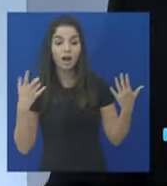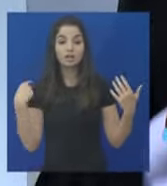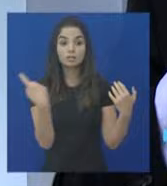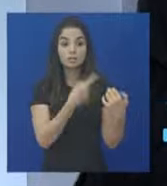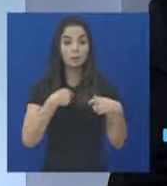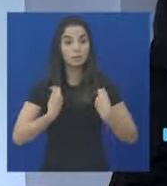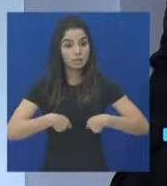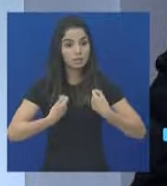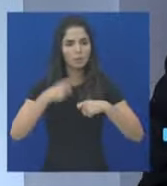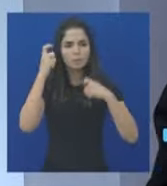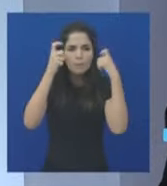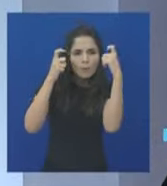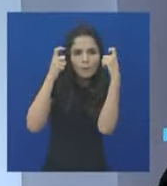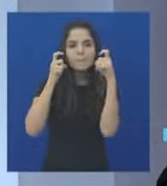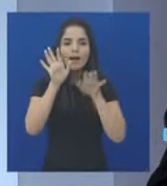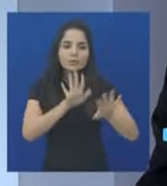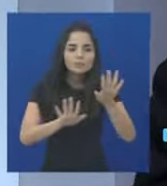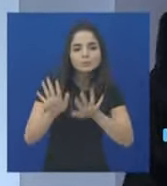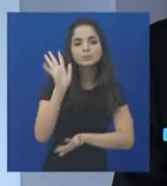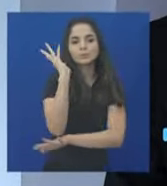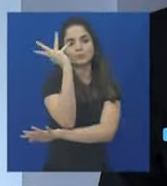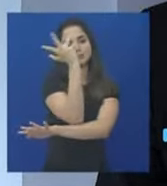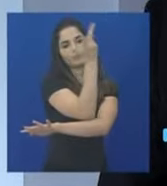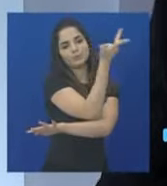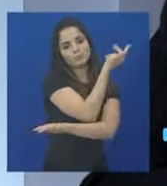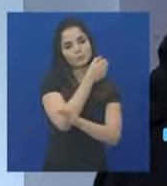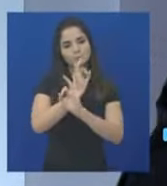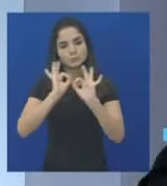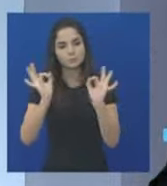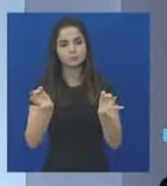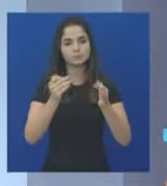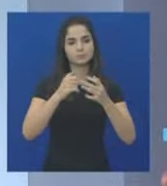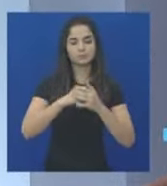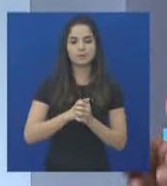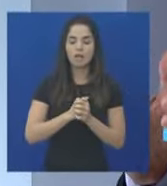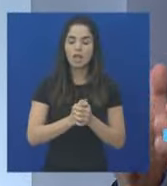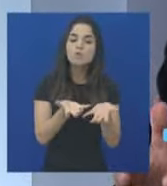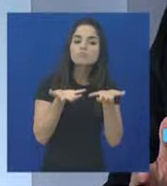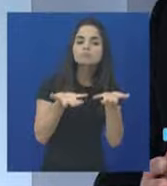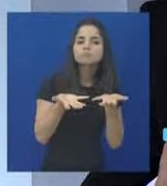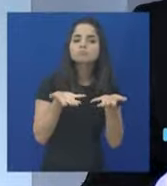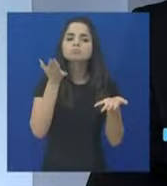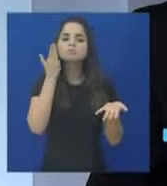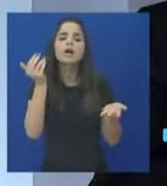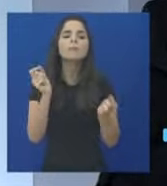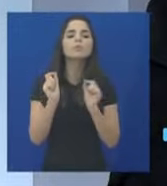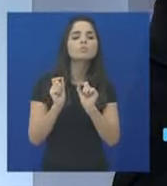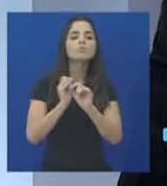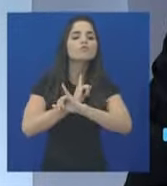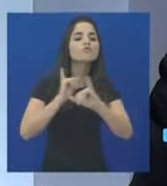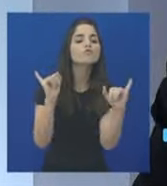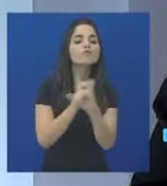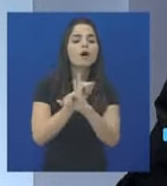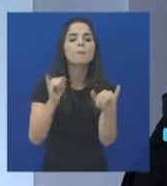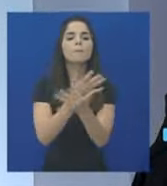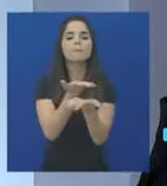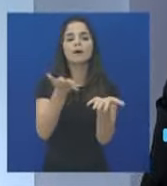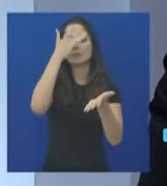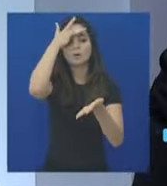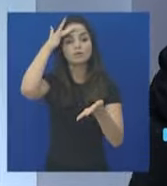em preservar o meio ambiente. Eu gostaria que o senhor pudesse informar aos telespectadores